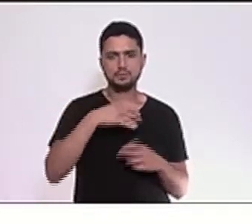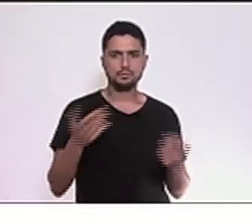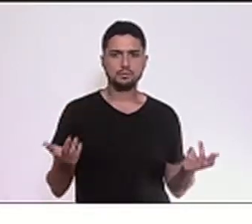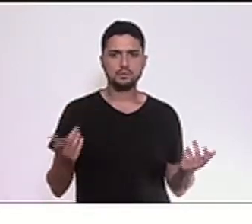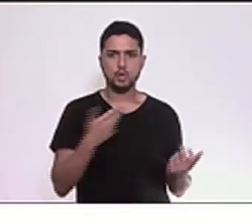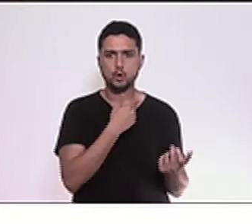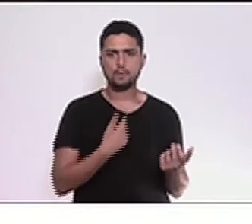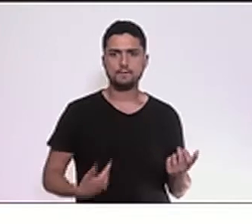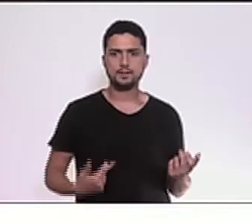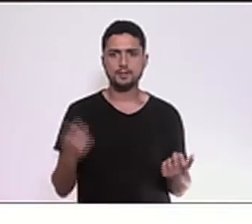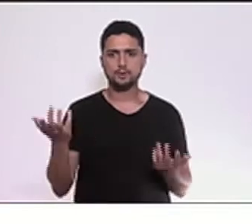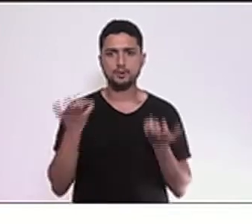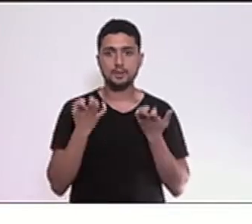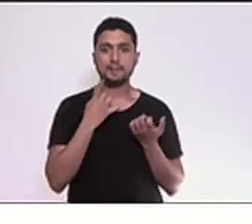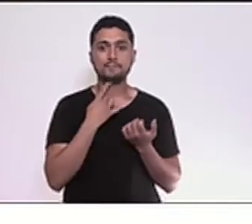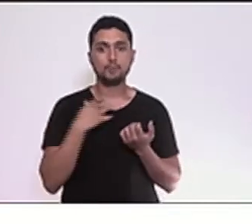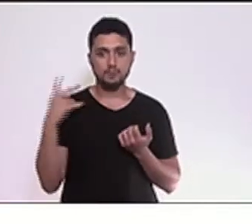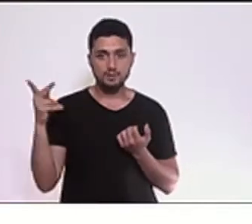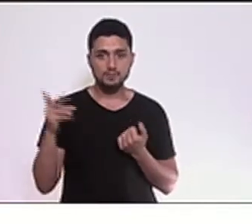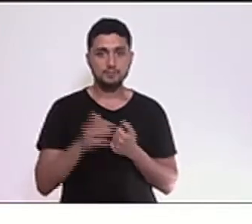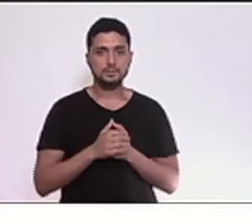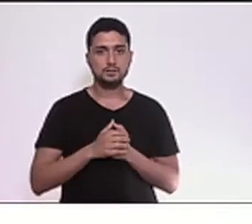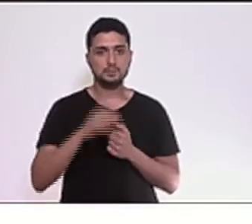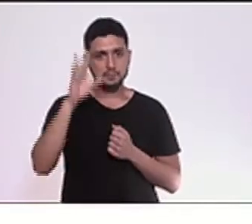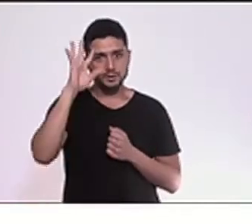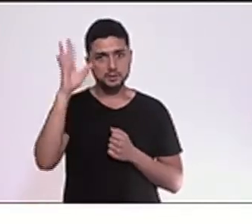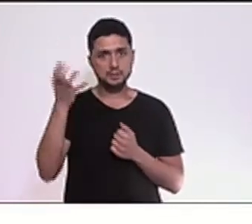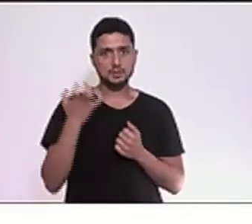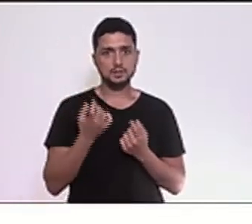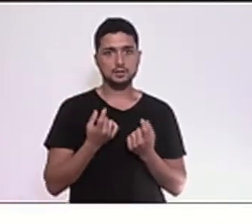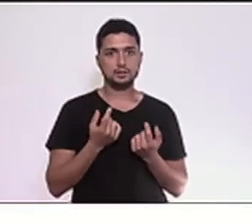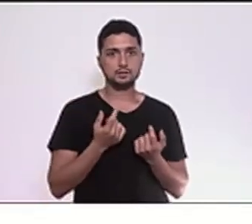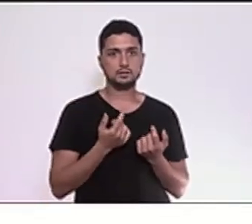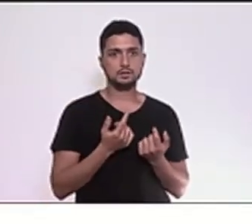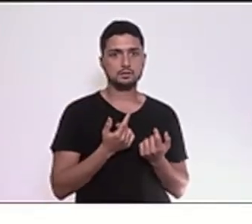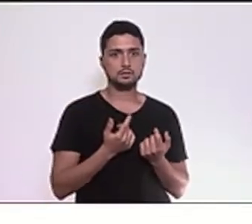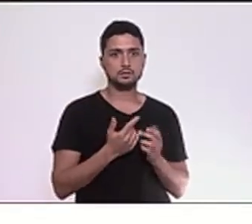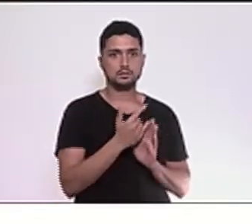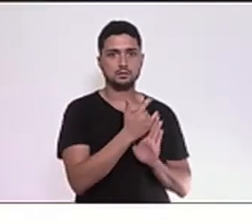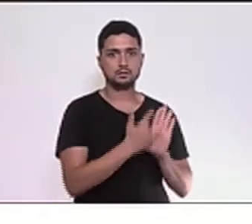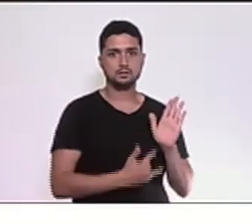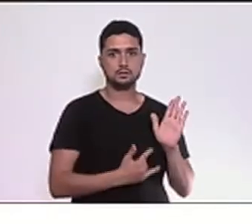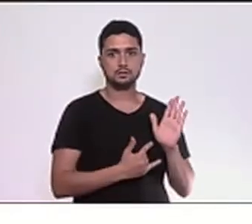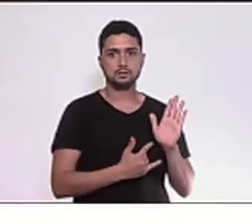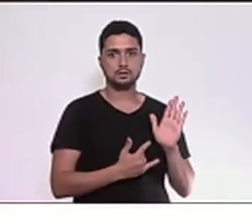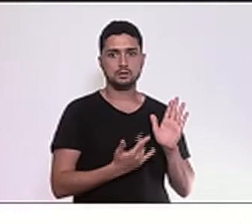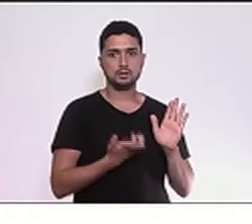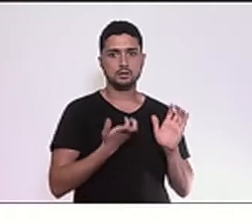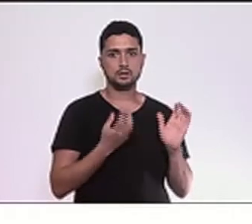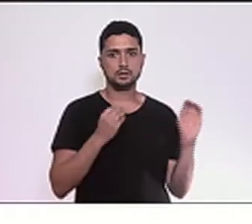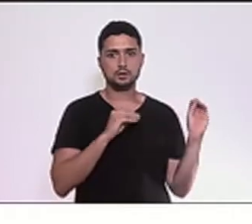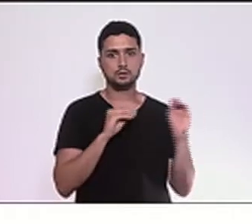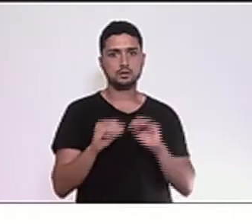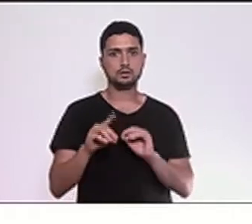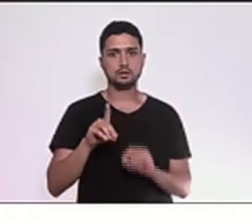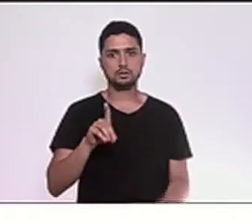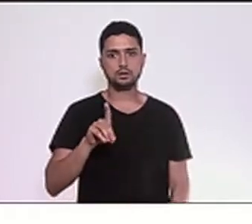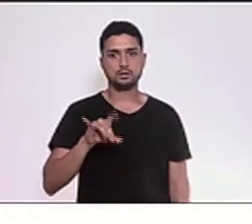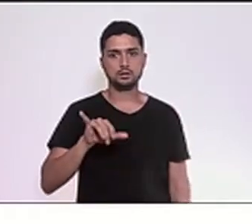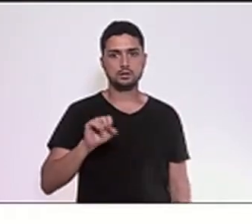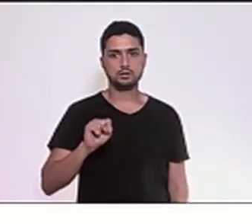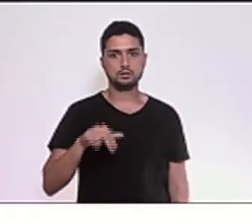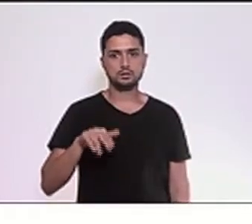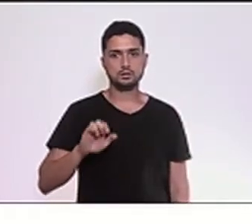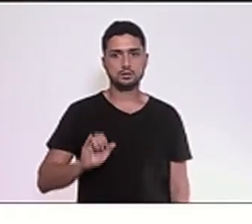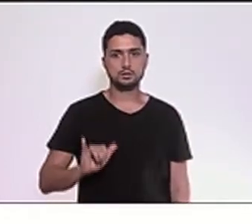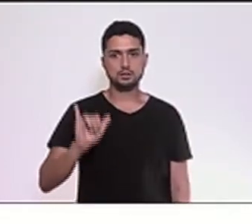governador. Imaginem se ele quiser tirar do papel a tal Disneylândia, deputada Marta Rocha. Tirando o